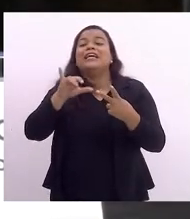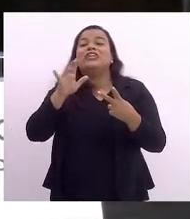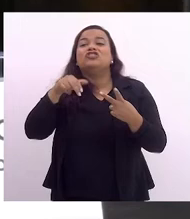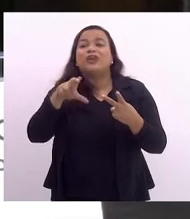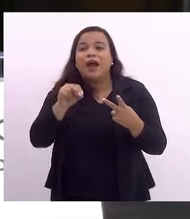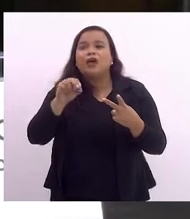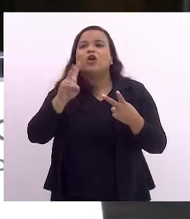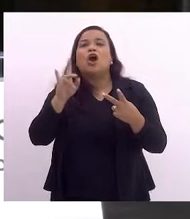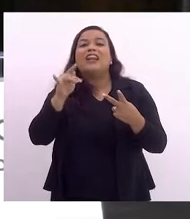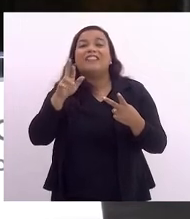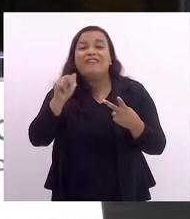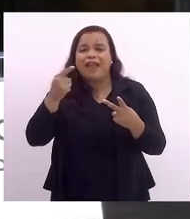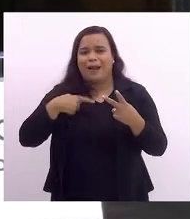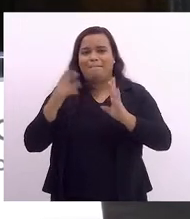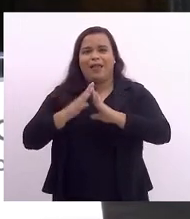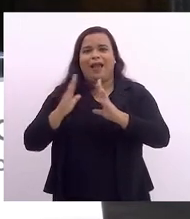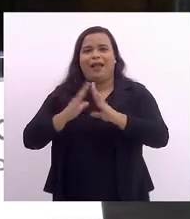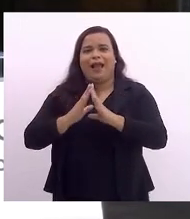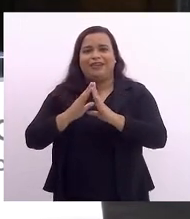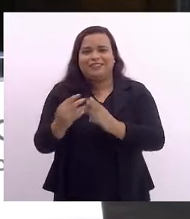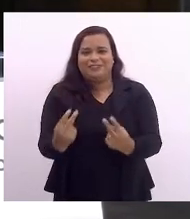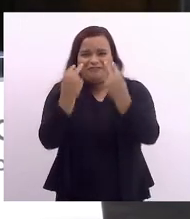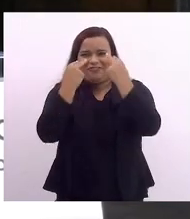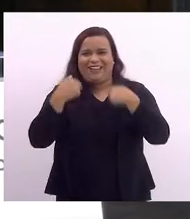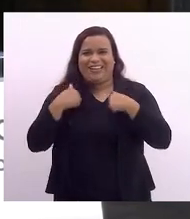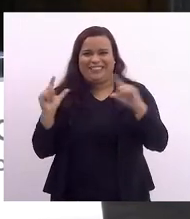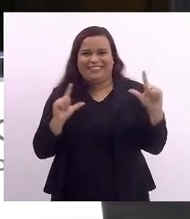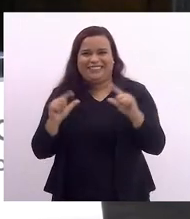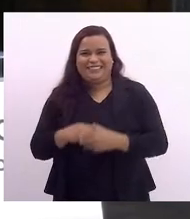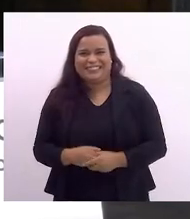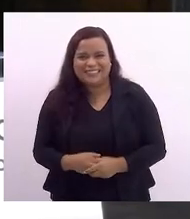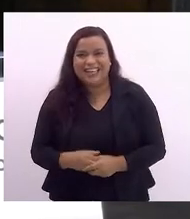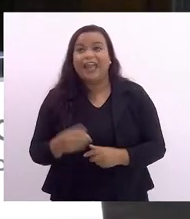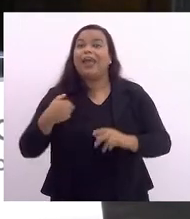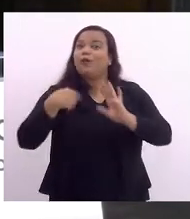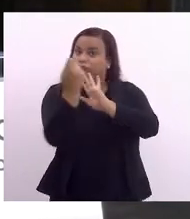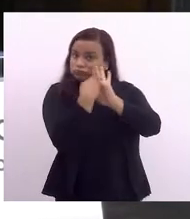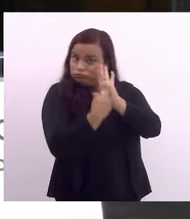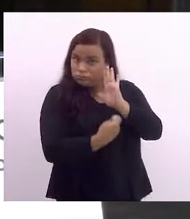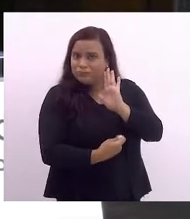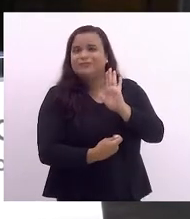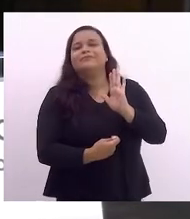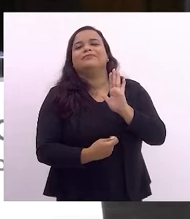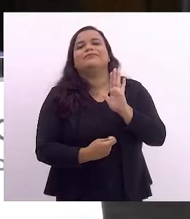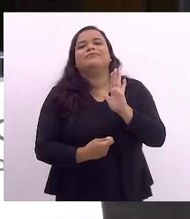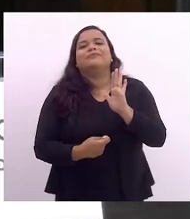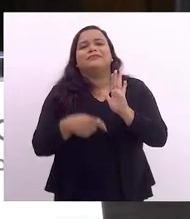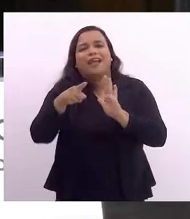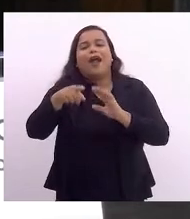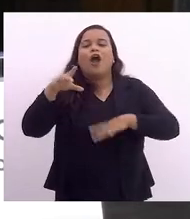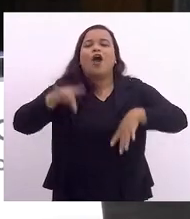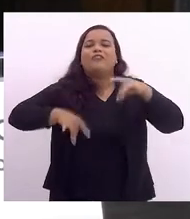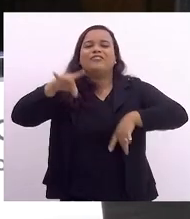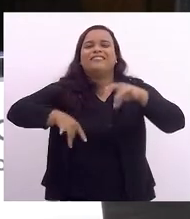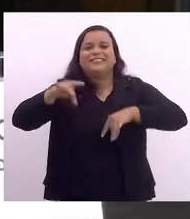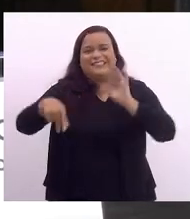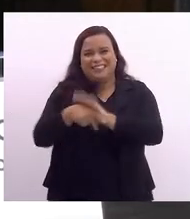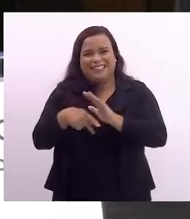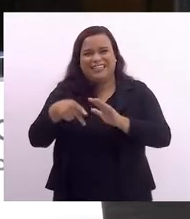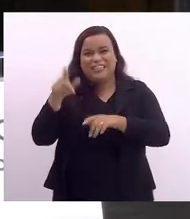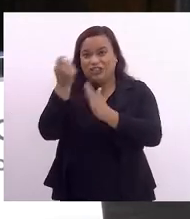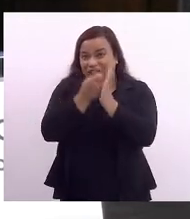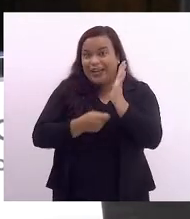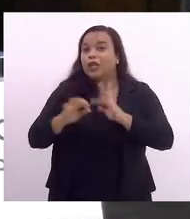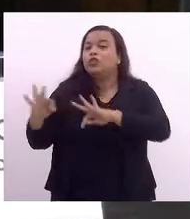me assistindo, eu escrevi algumas linhas nessa oficina de escrita. E todos os homenageados